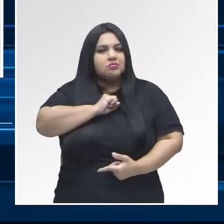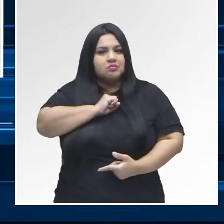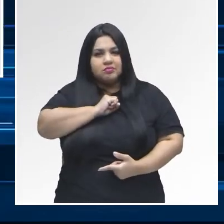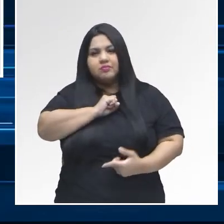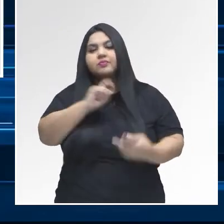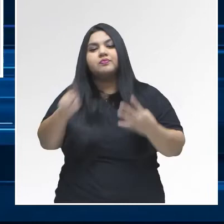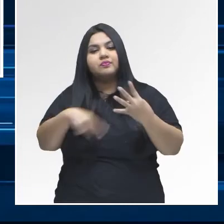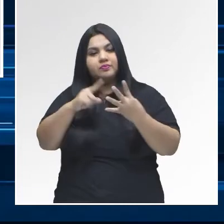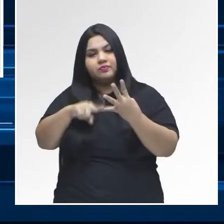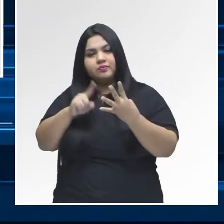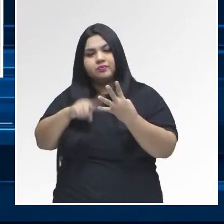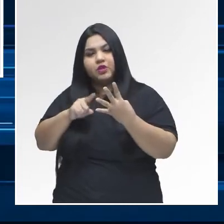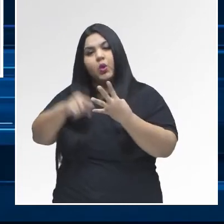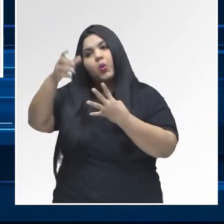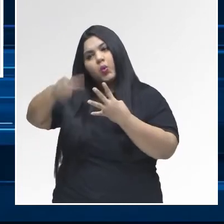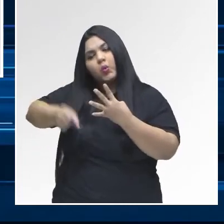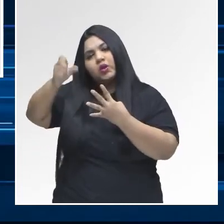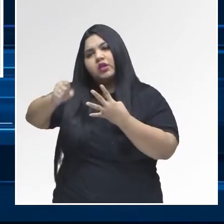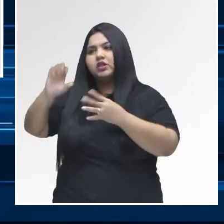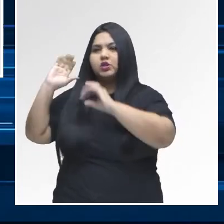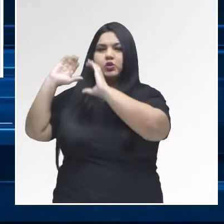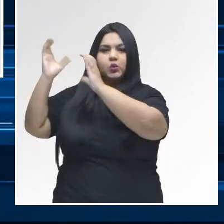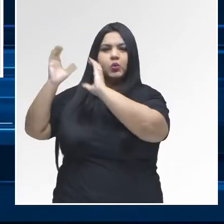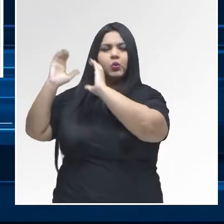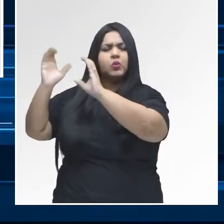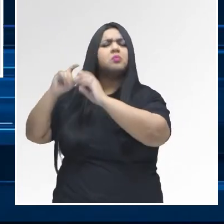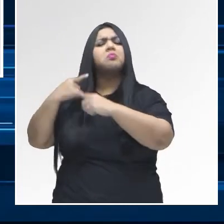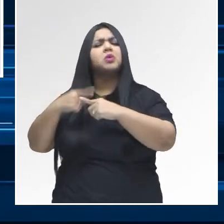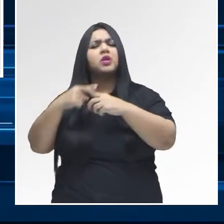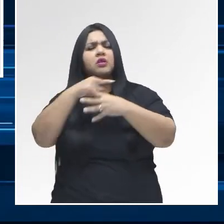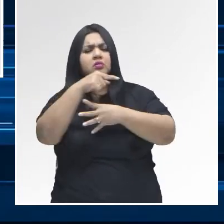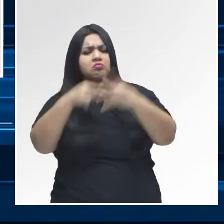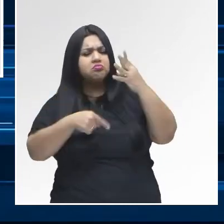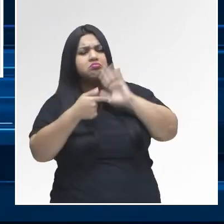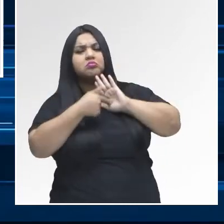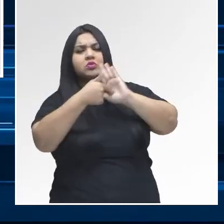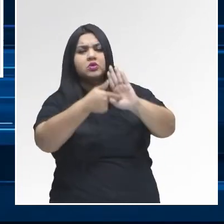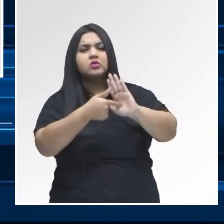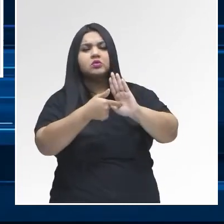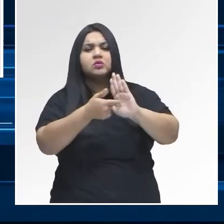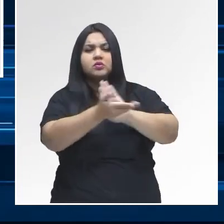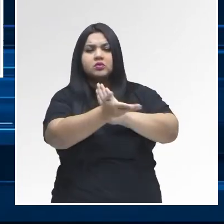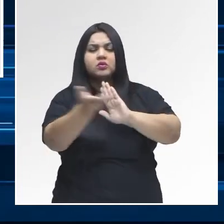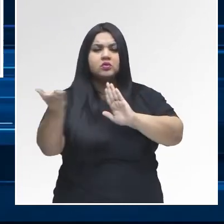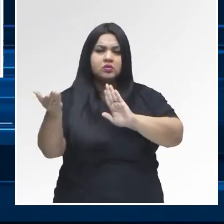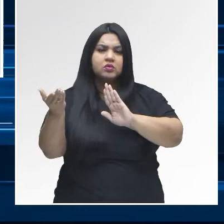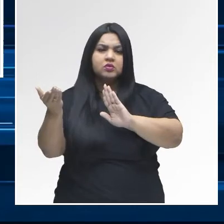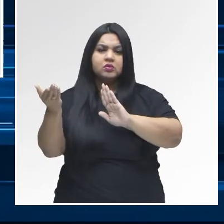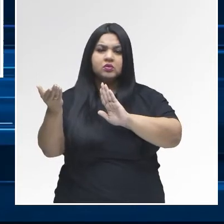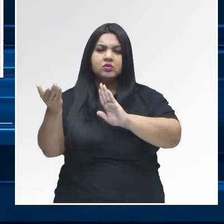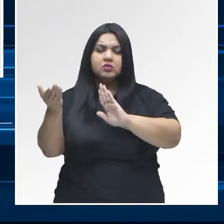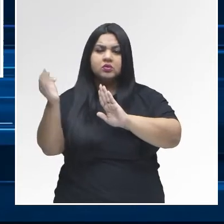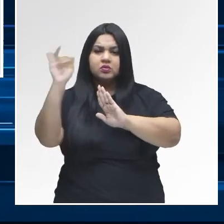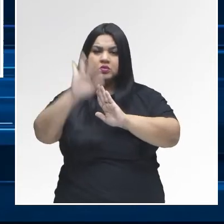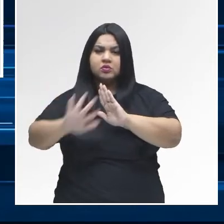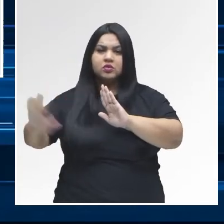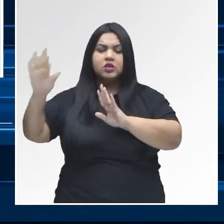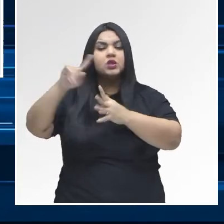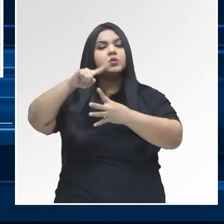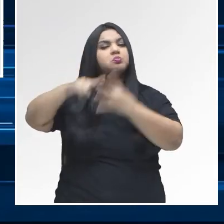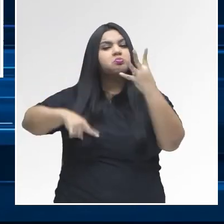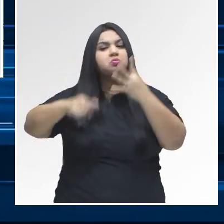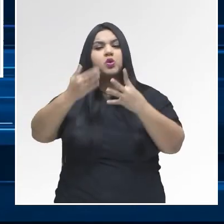E claro, o leite de coco. E por que eu estou mostrando para vocês aqui, tá? A imagem dessas